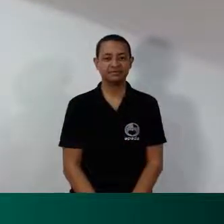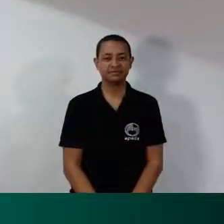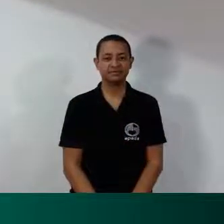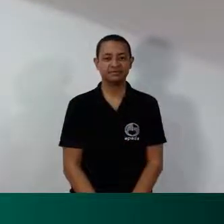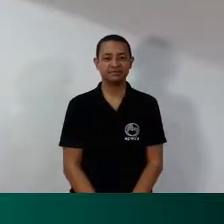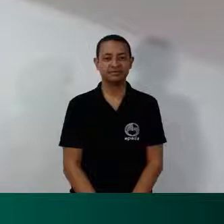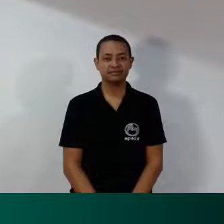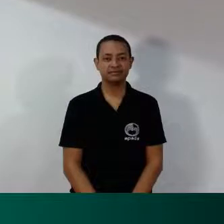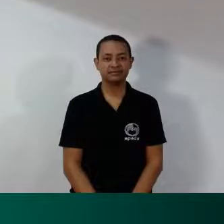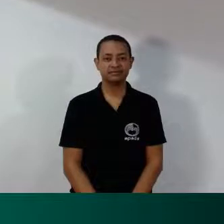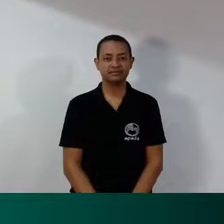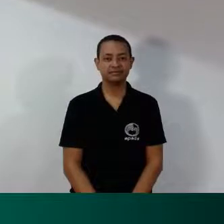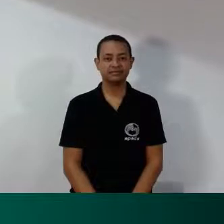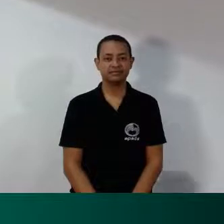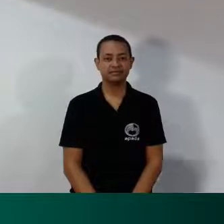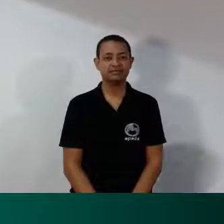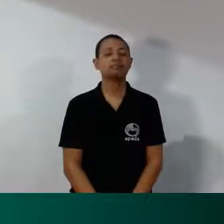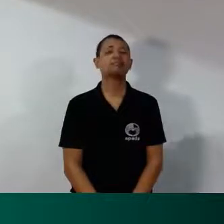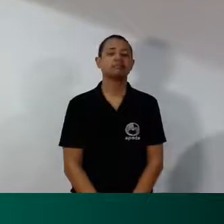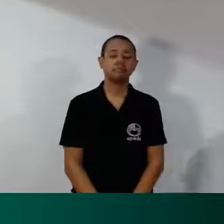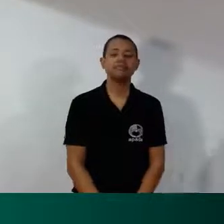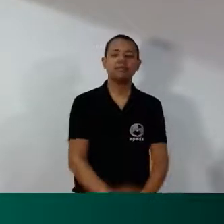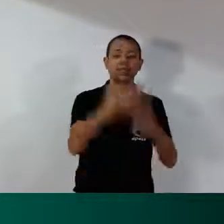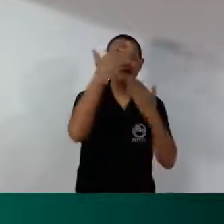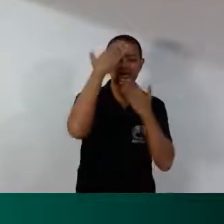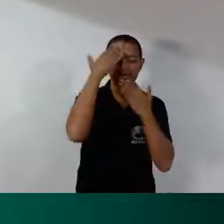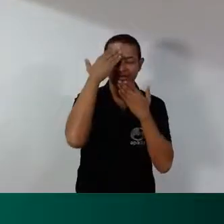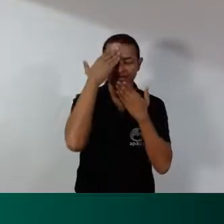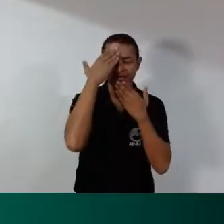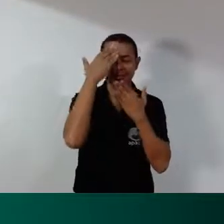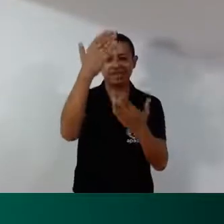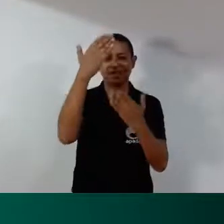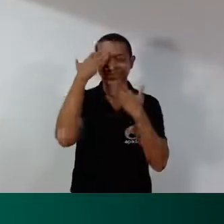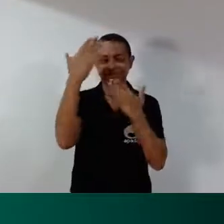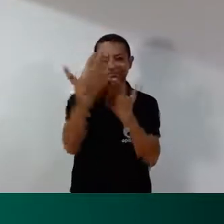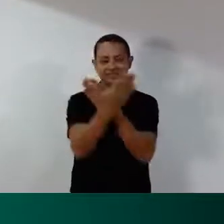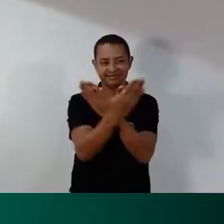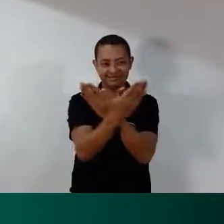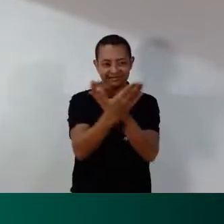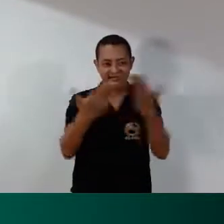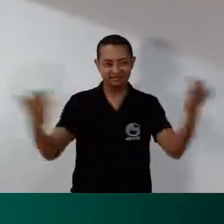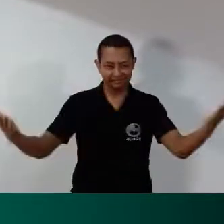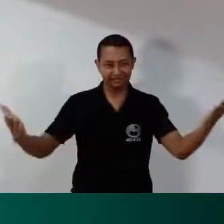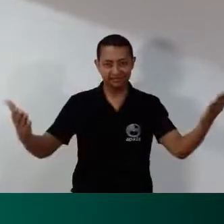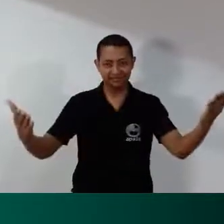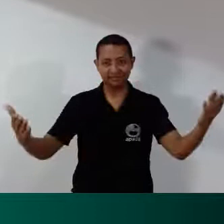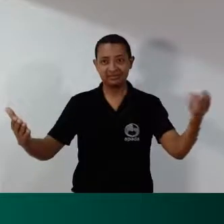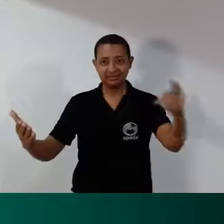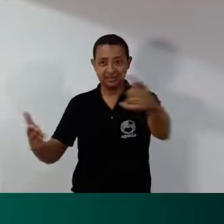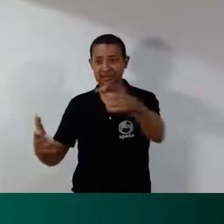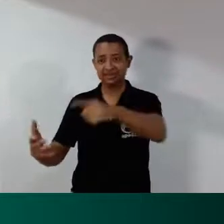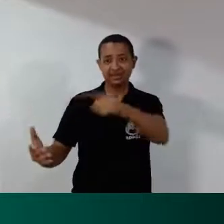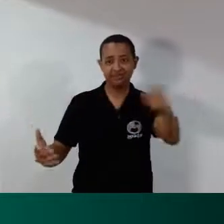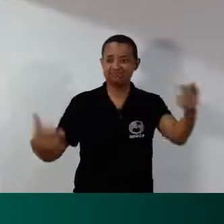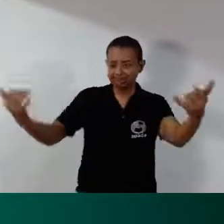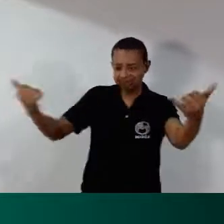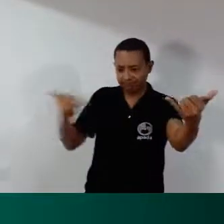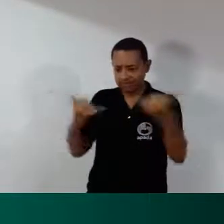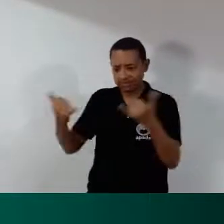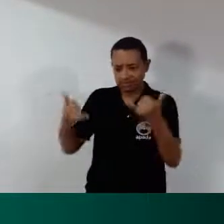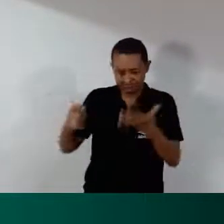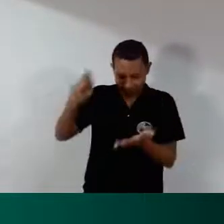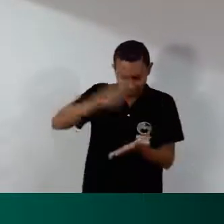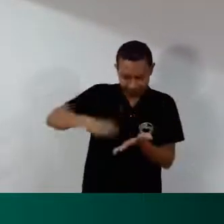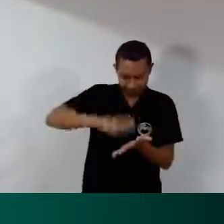bom obrigada gente a os encaminhamentos foram anotados e a gente vai